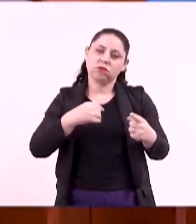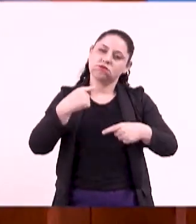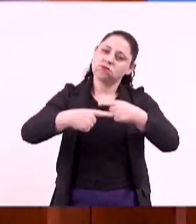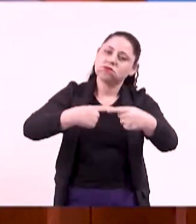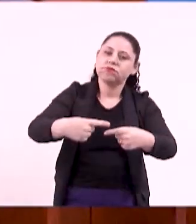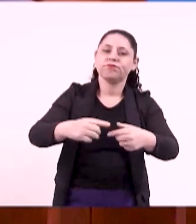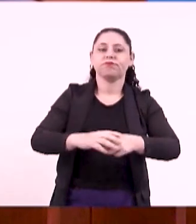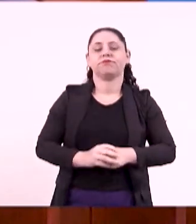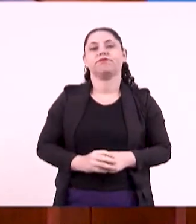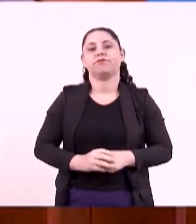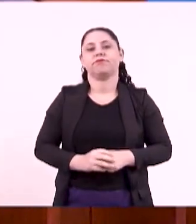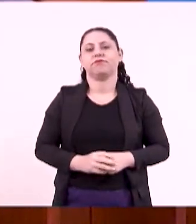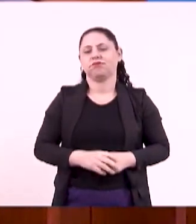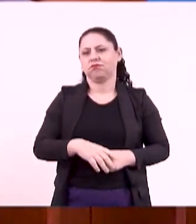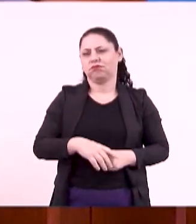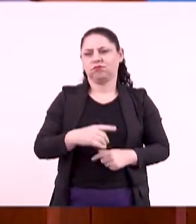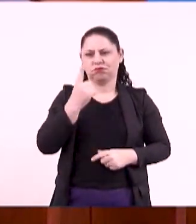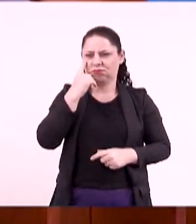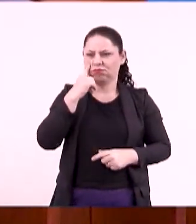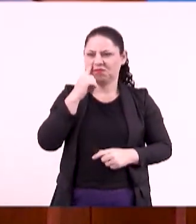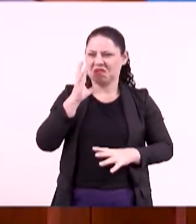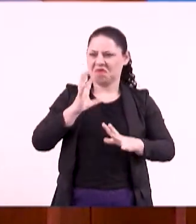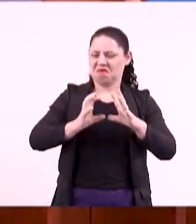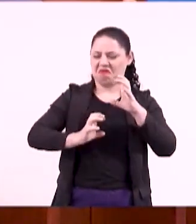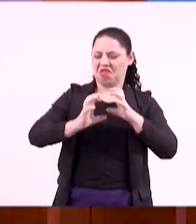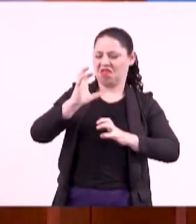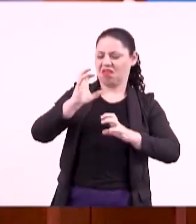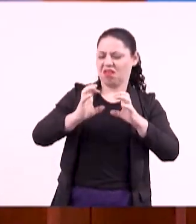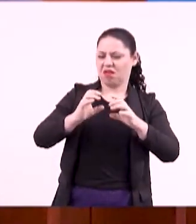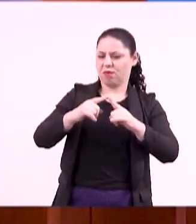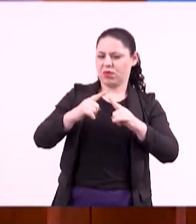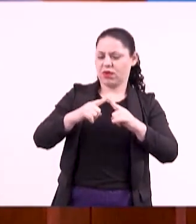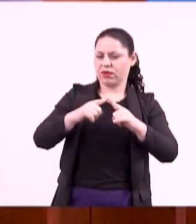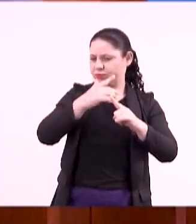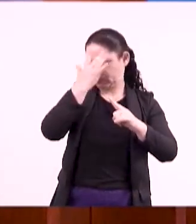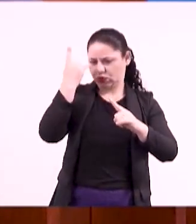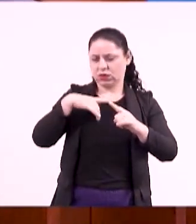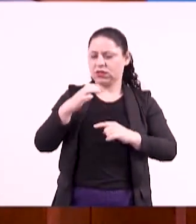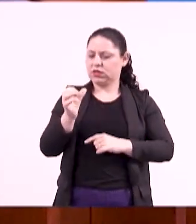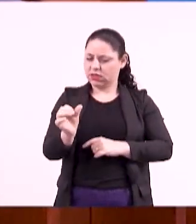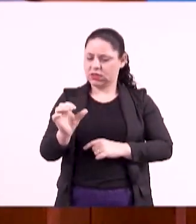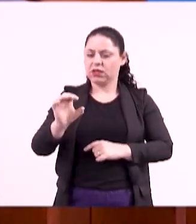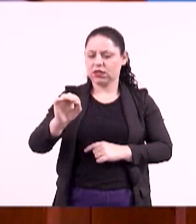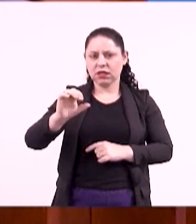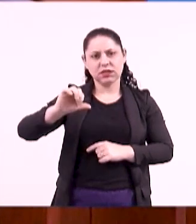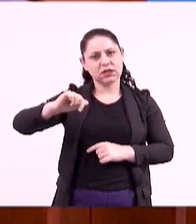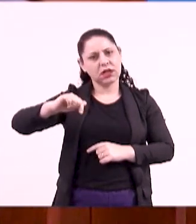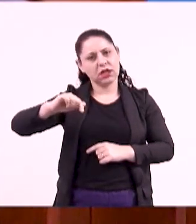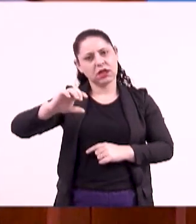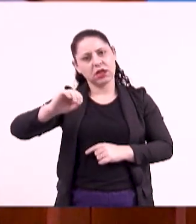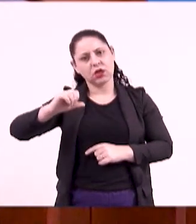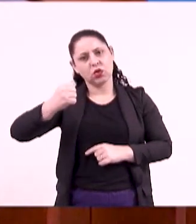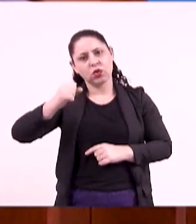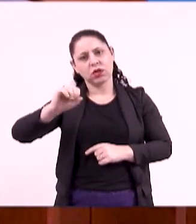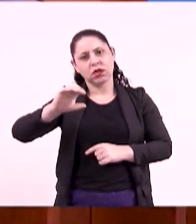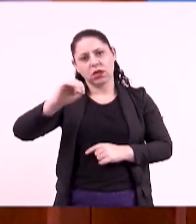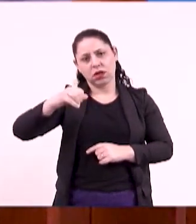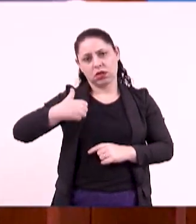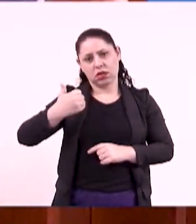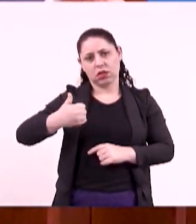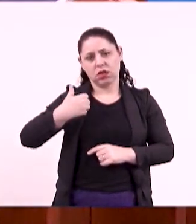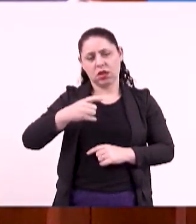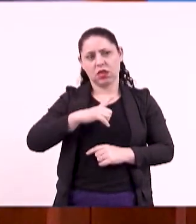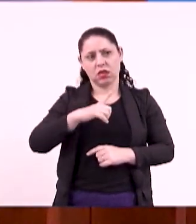Você vê uma briga desigual, porque você vê pessoas de 60, 70, 80 anos de idade,